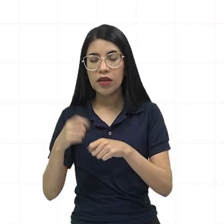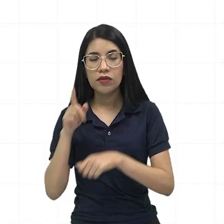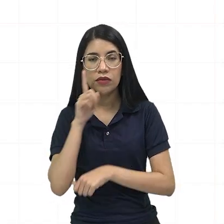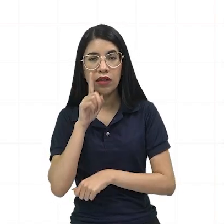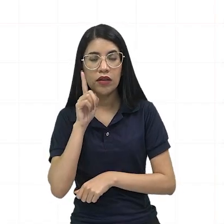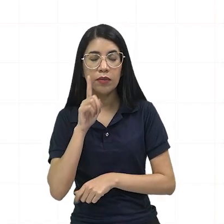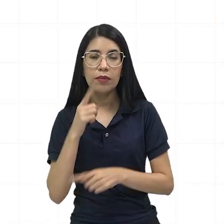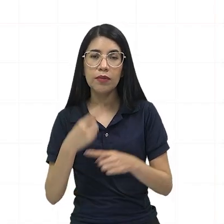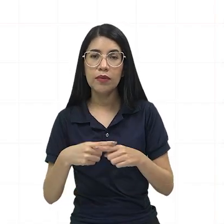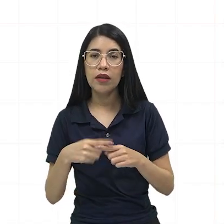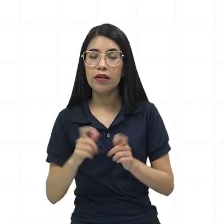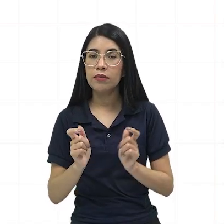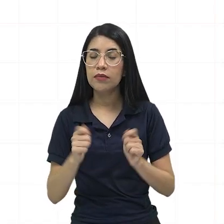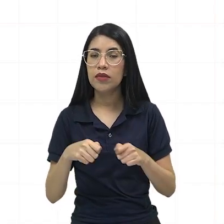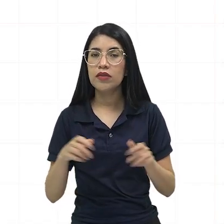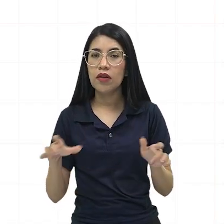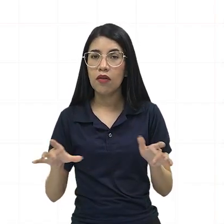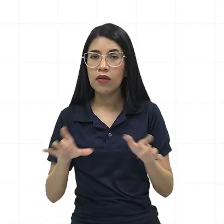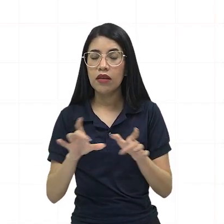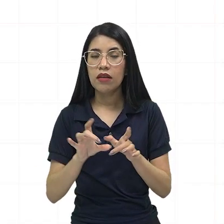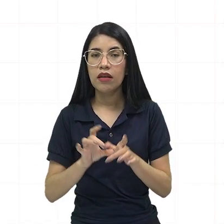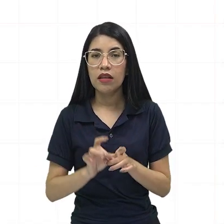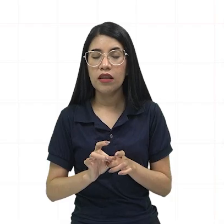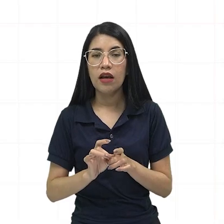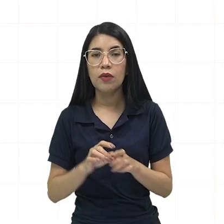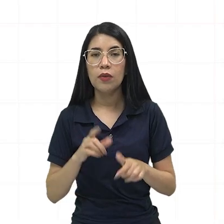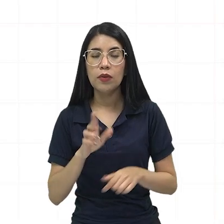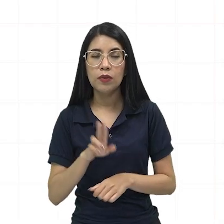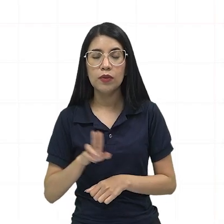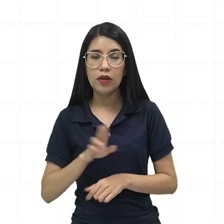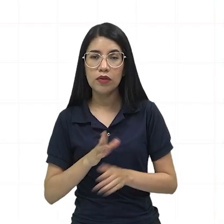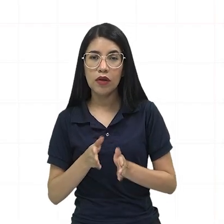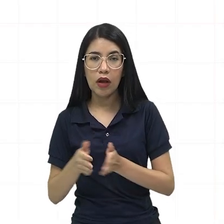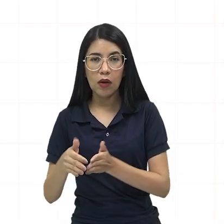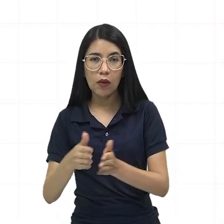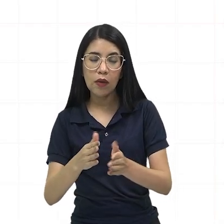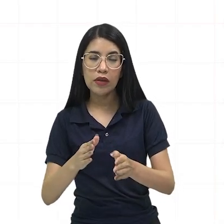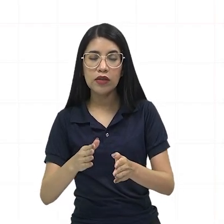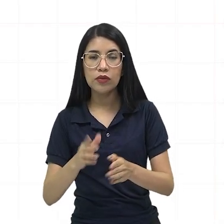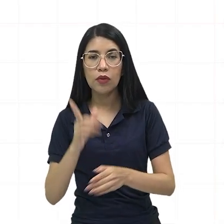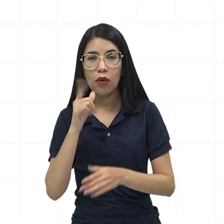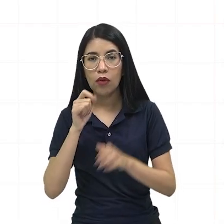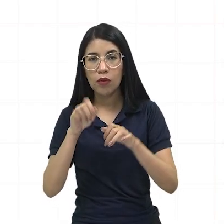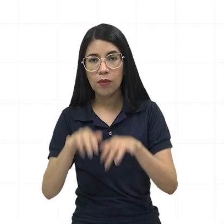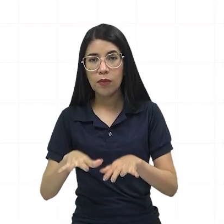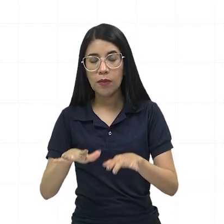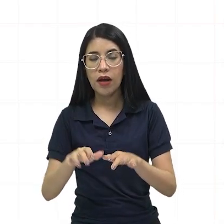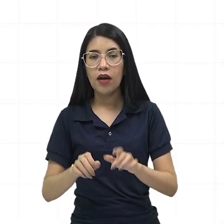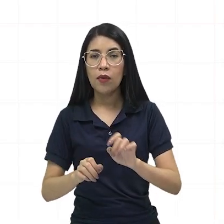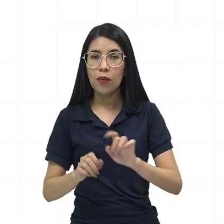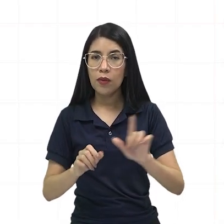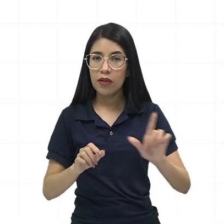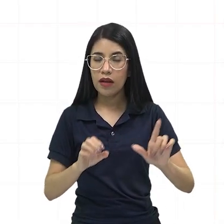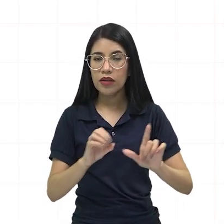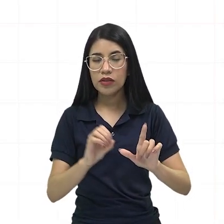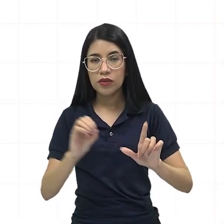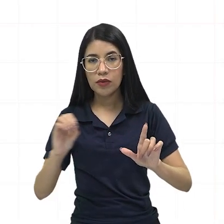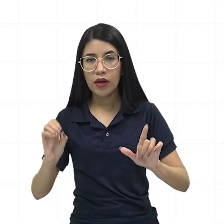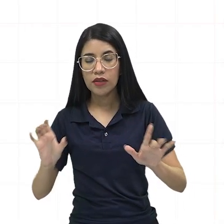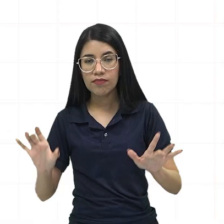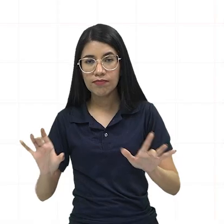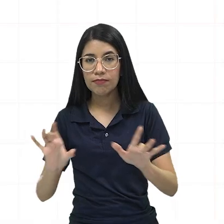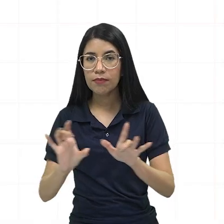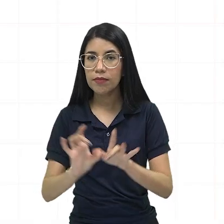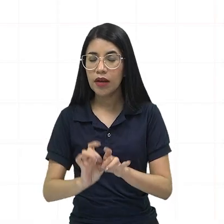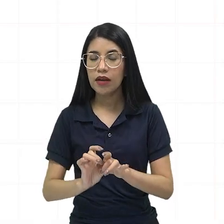era possível então ligar através de rotas comerciais marítimas a costa leste e a costa oeste